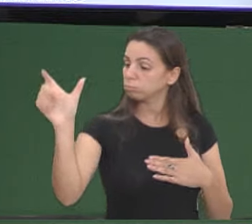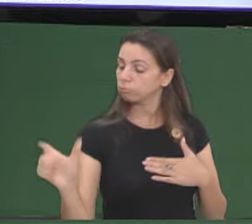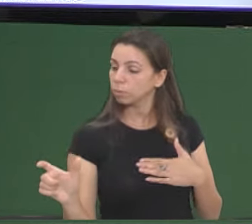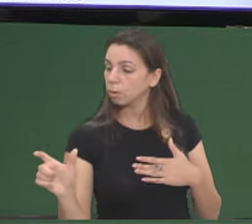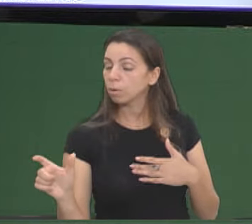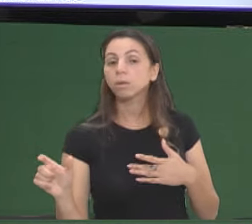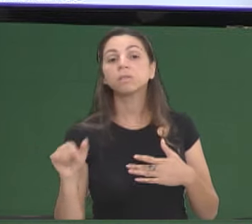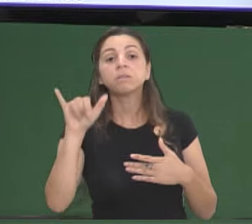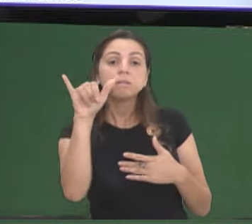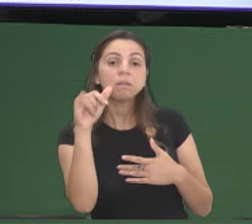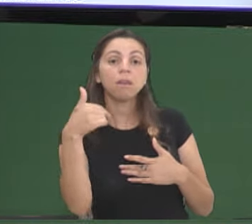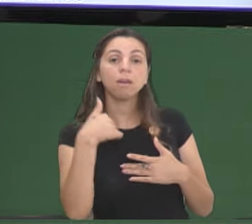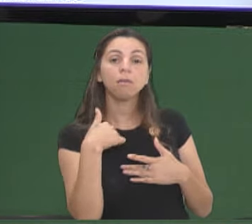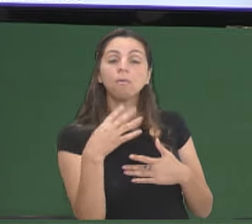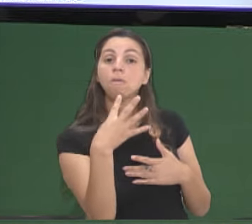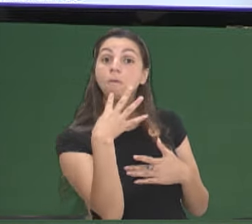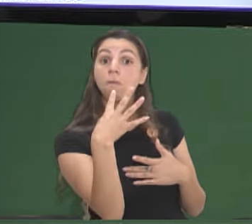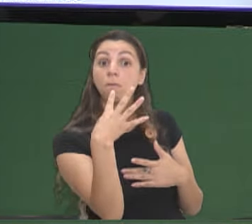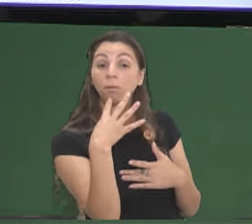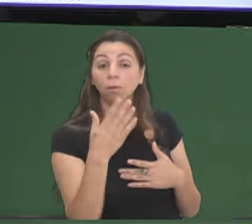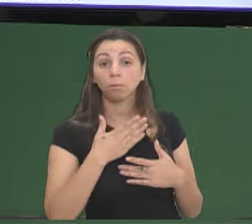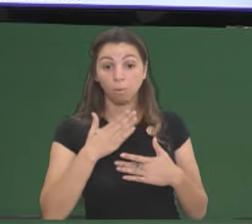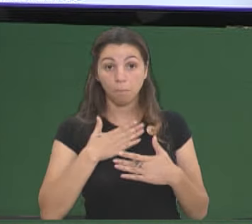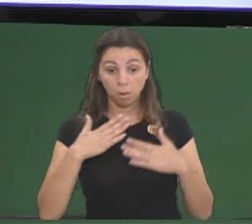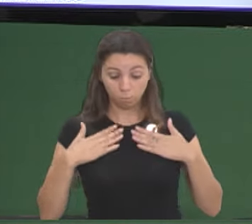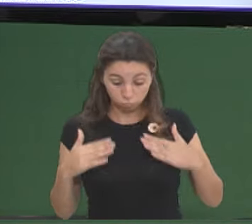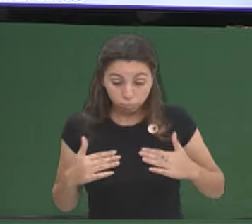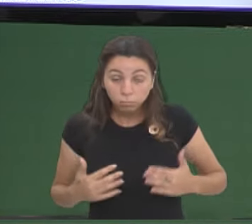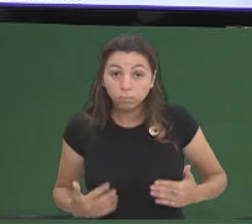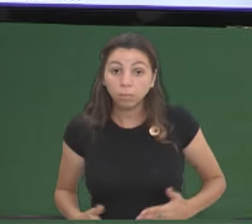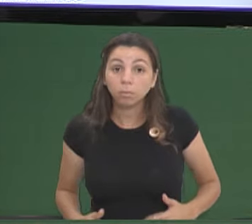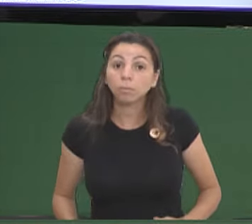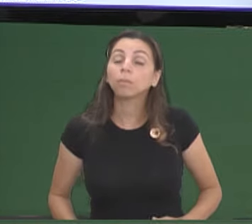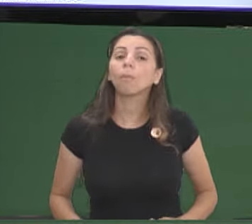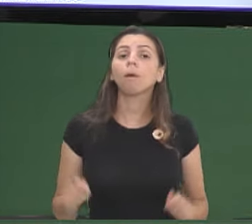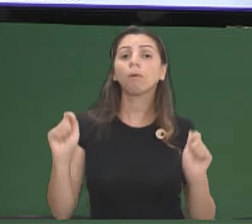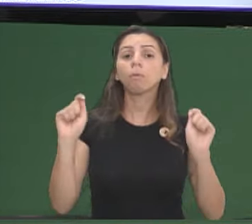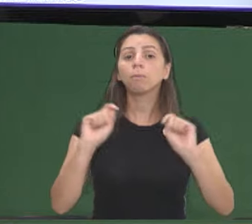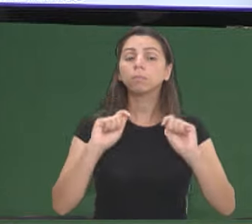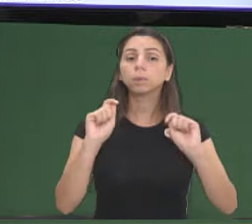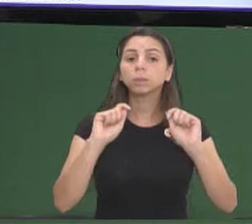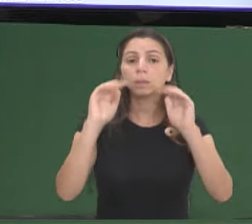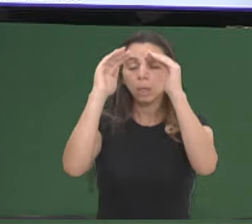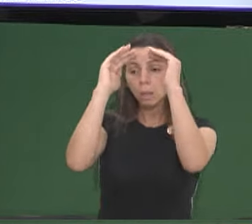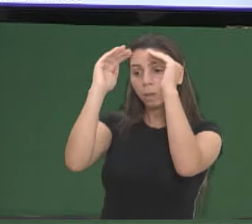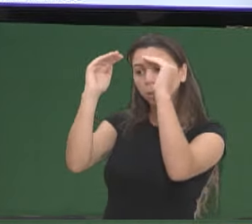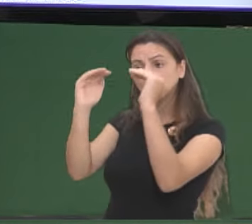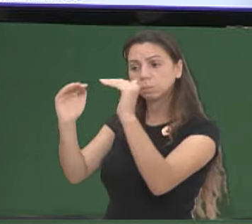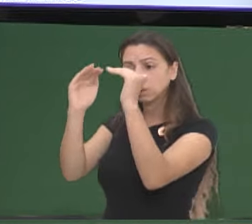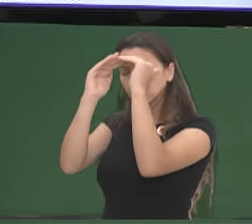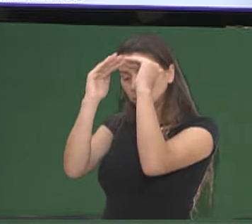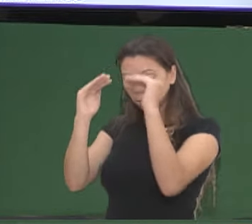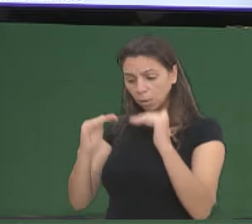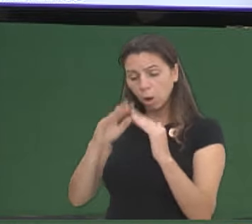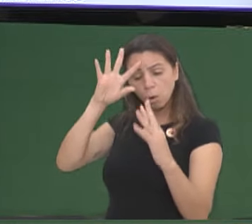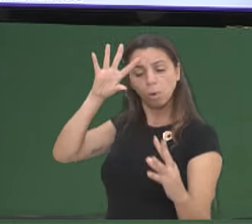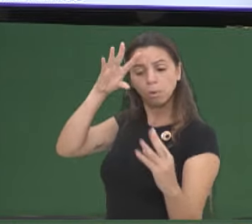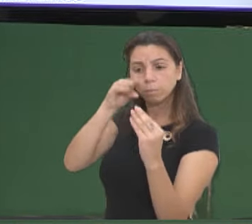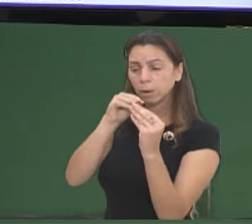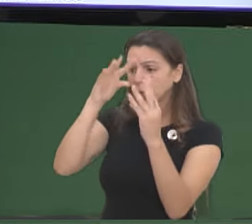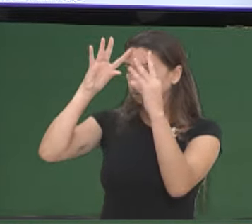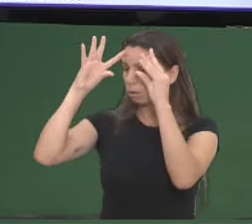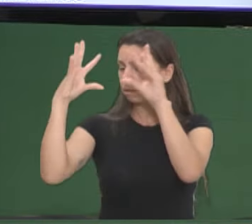sei das minhas limitações, quando eu compreendo as minhas atitudes frente a determinadas situações, é que eu vou compreender o outro, né? E se eu